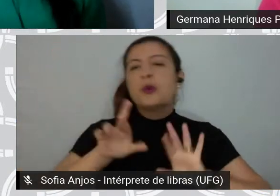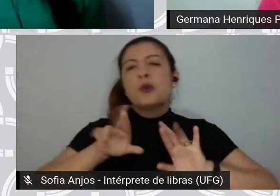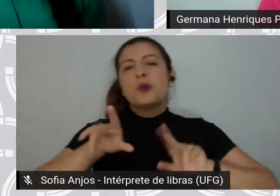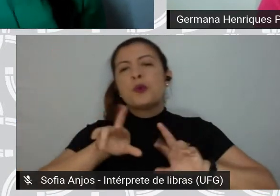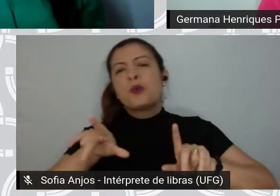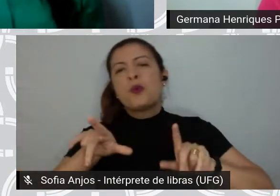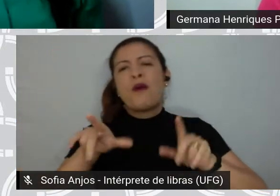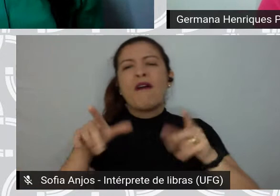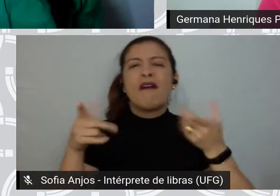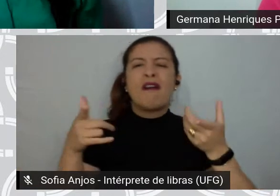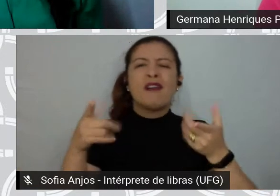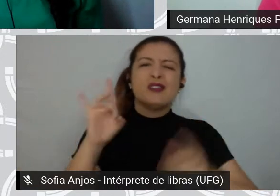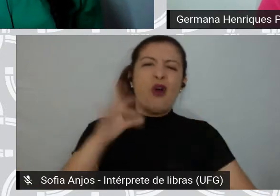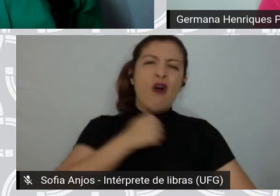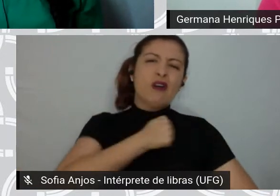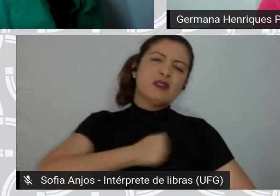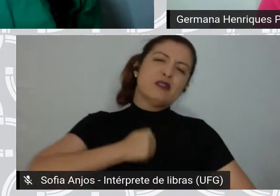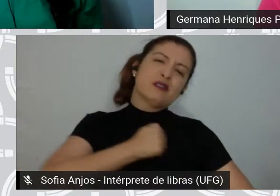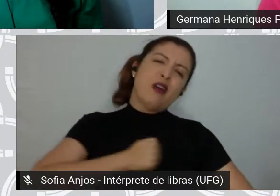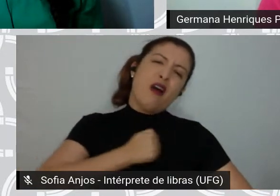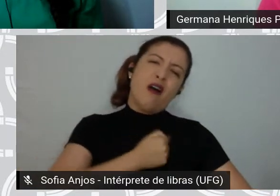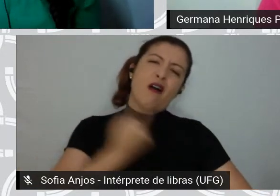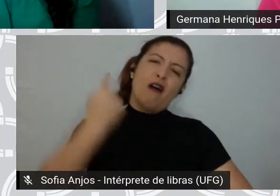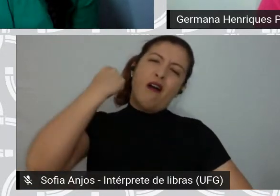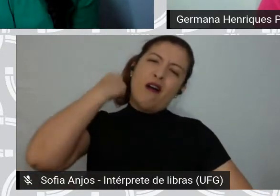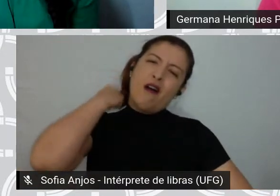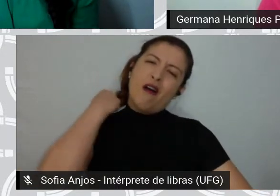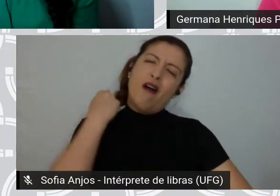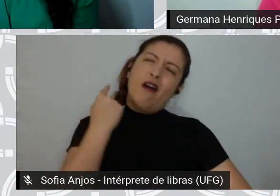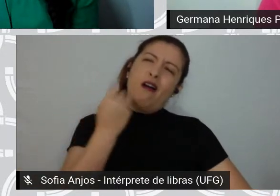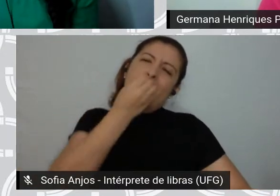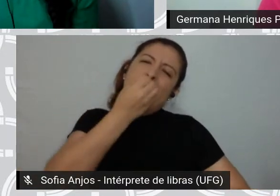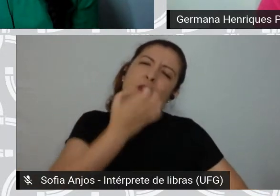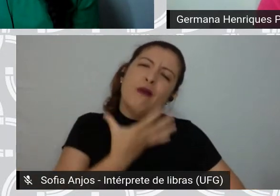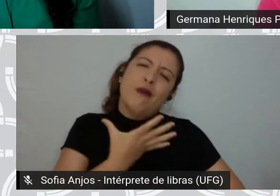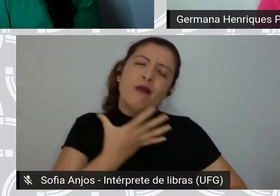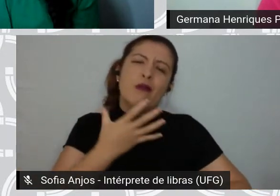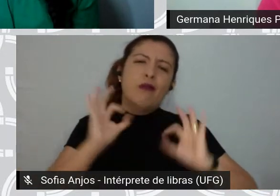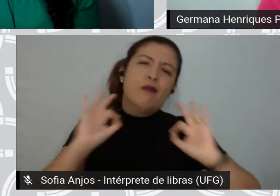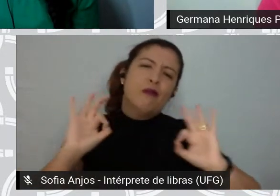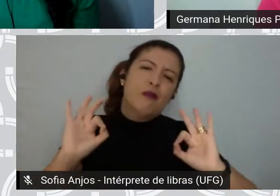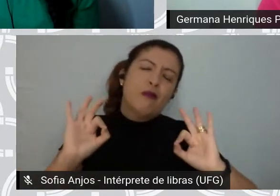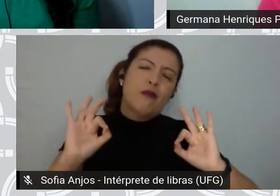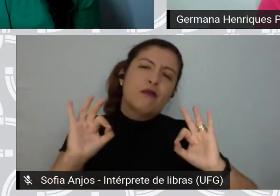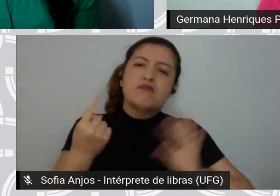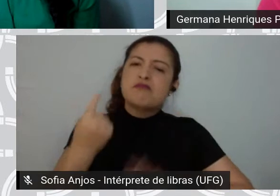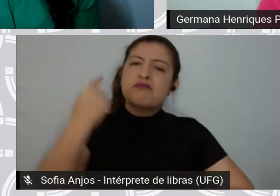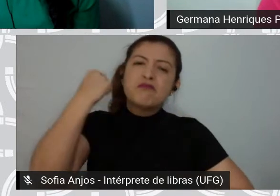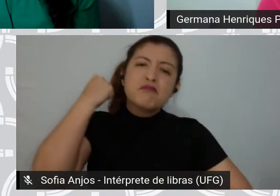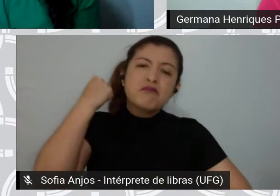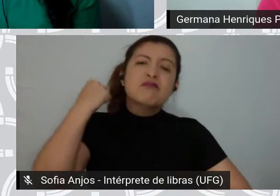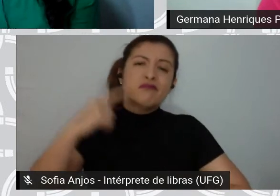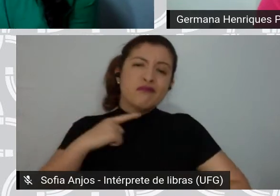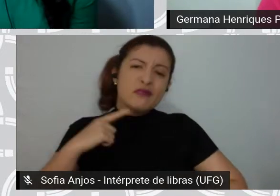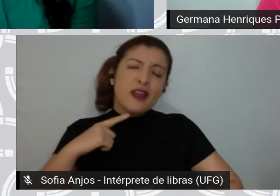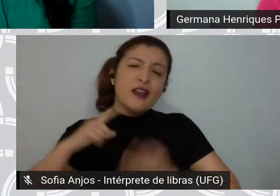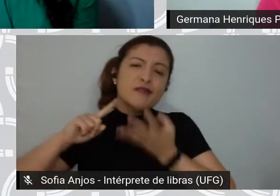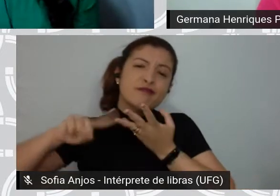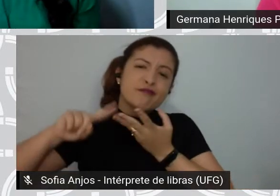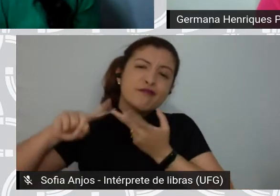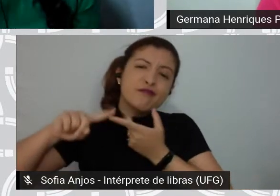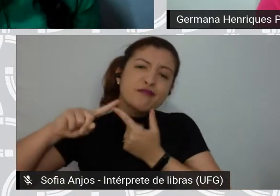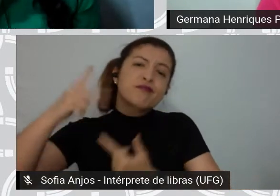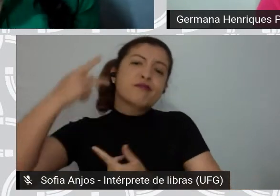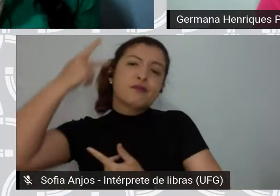nostálgico de um passado, né? Sobretudo quando esse passado só vai refletir uma posição